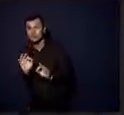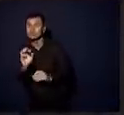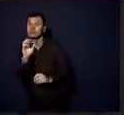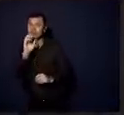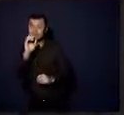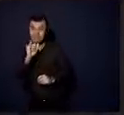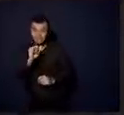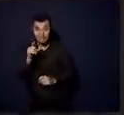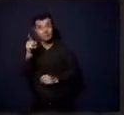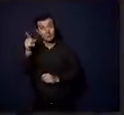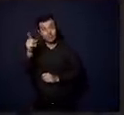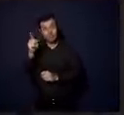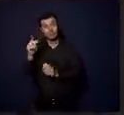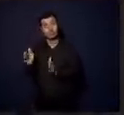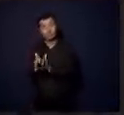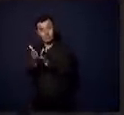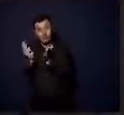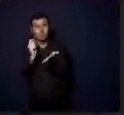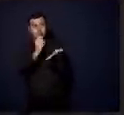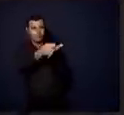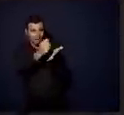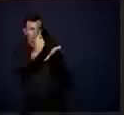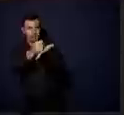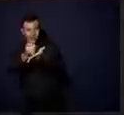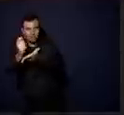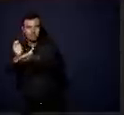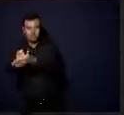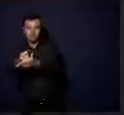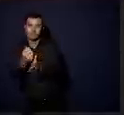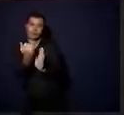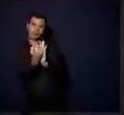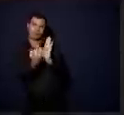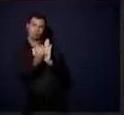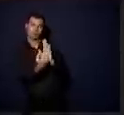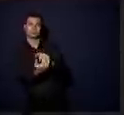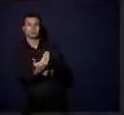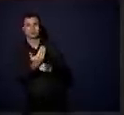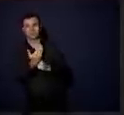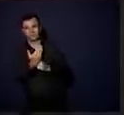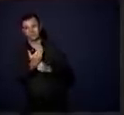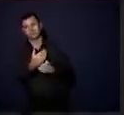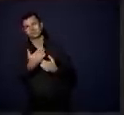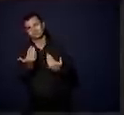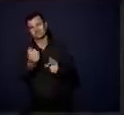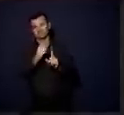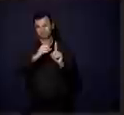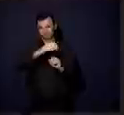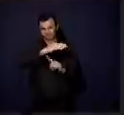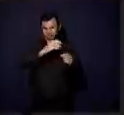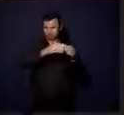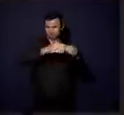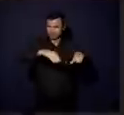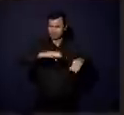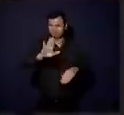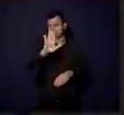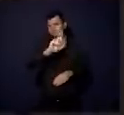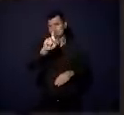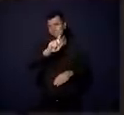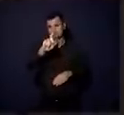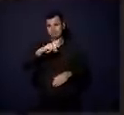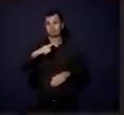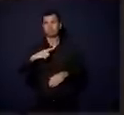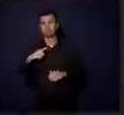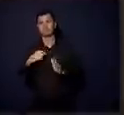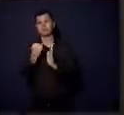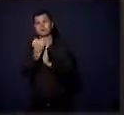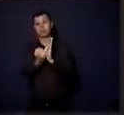e menor custo para a sociedade porque na verdade significa e para financiar esse programa O Homem de alíquota